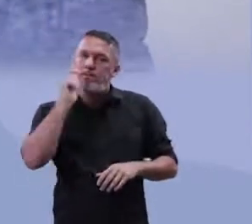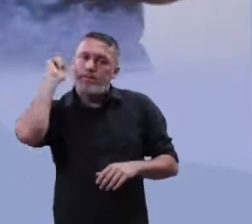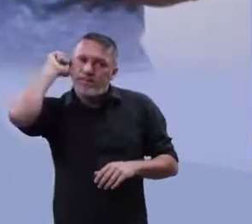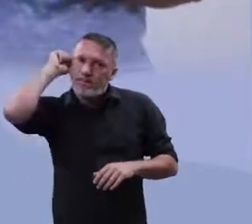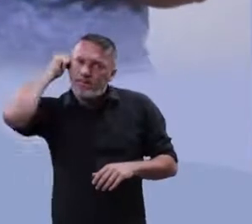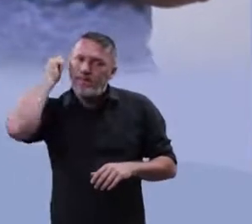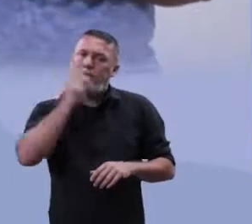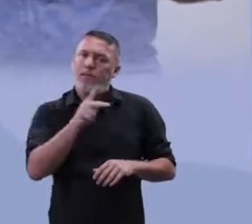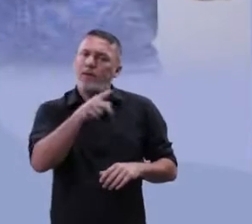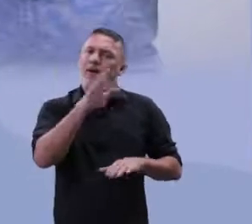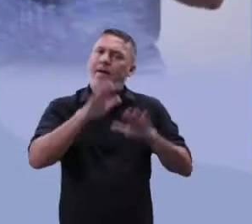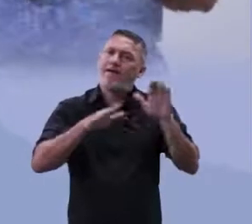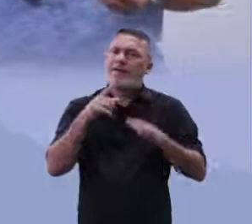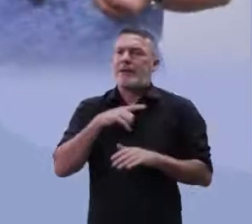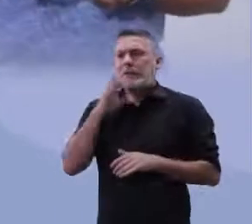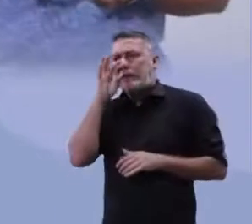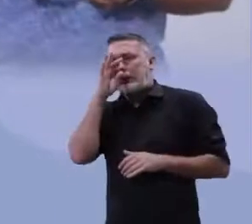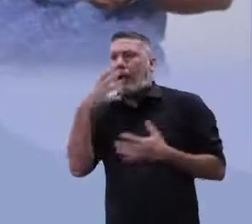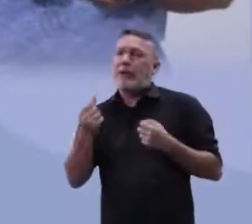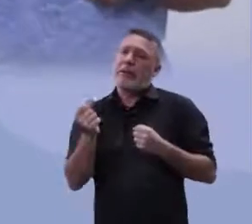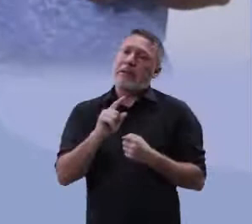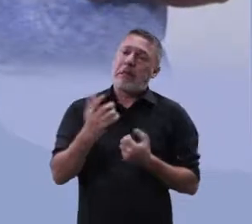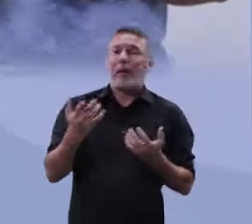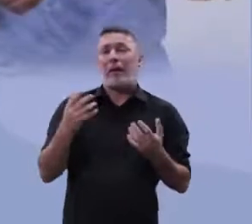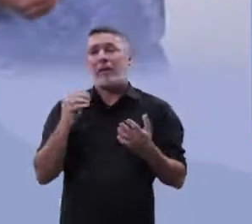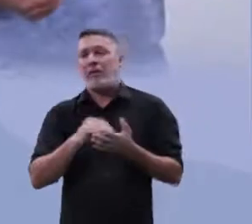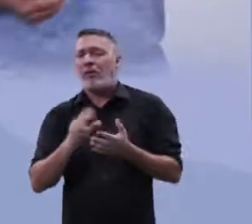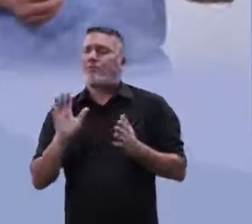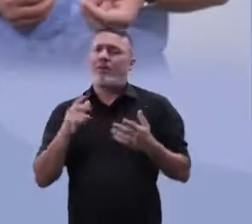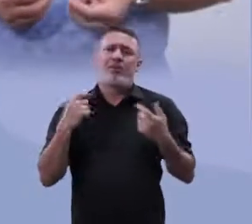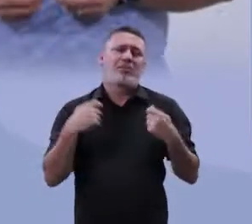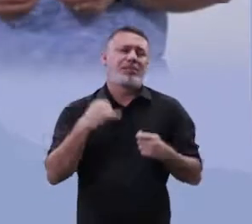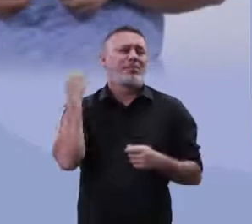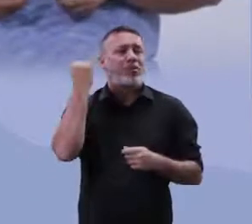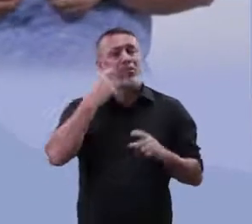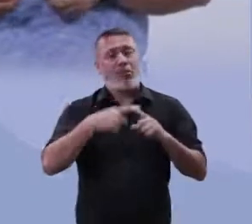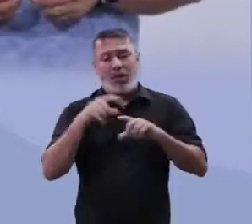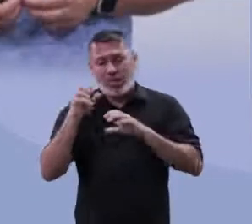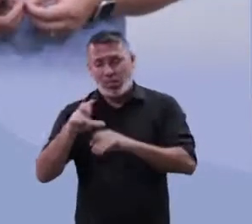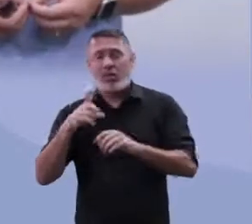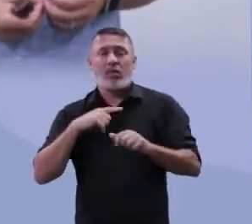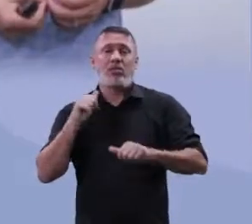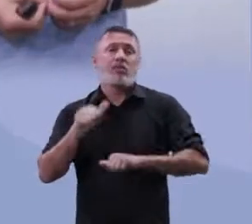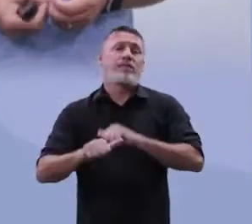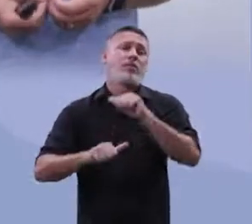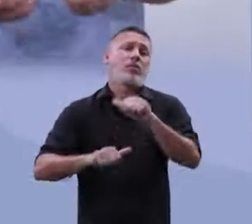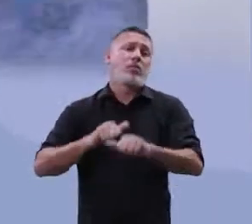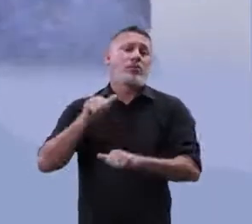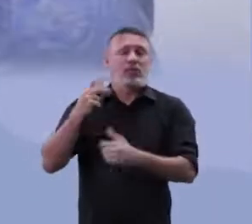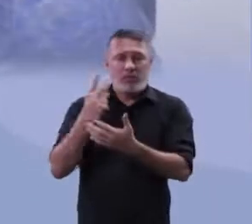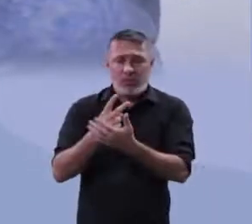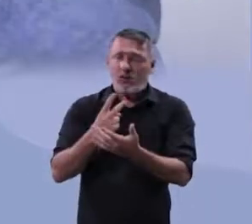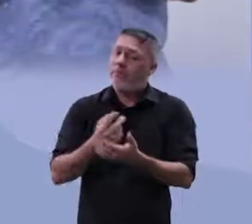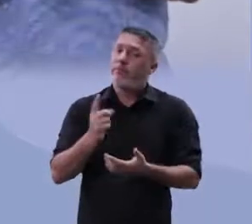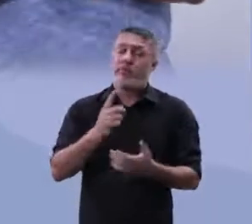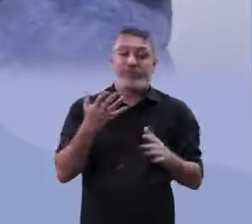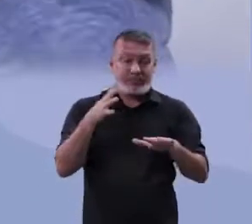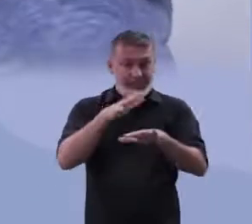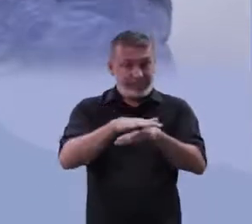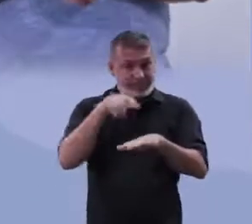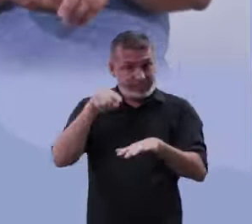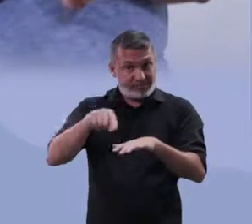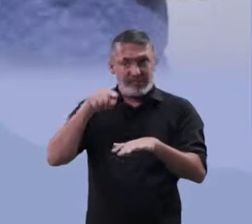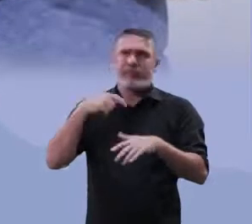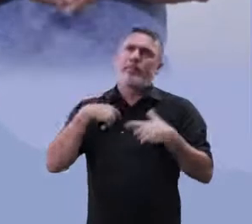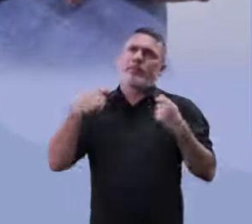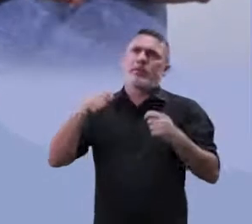uma certa resistência, mas é necessário. A educação ela vai sofrendo transformações e quando nós falamos em processo de inclusão,